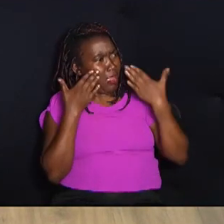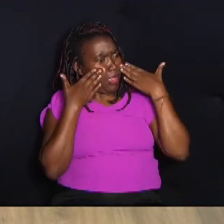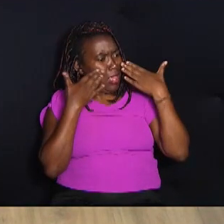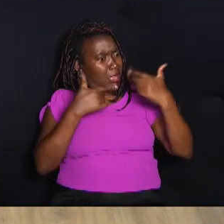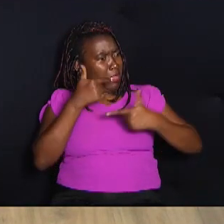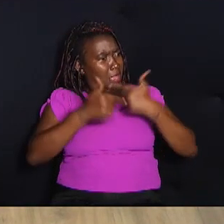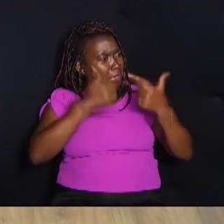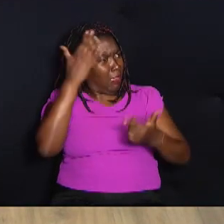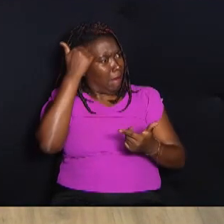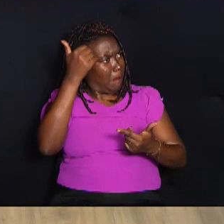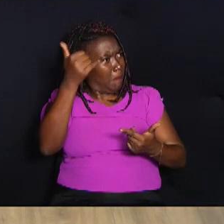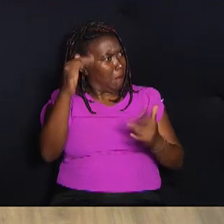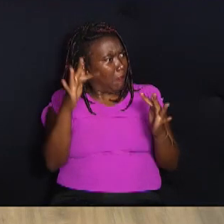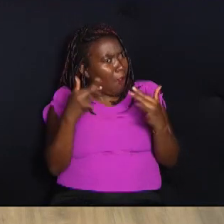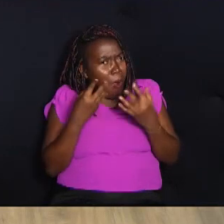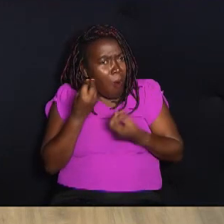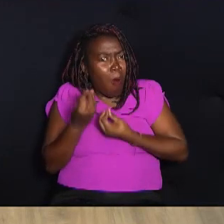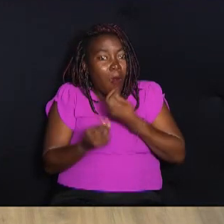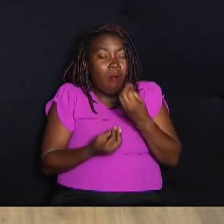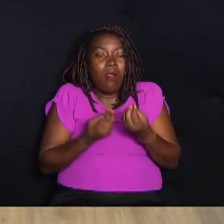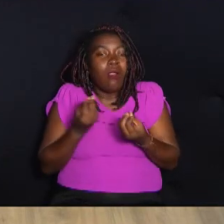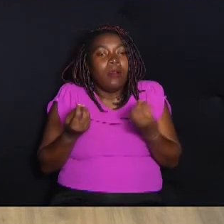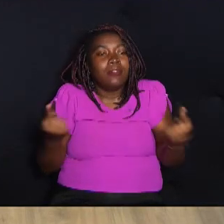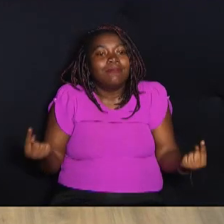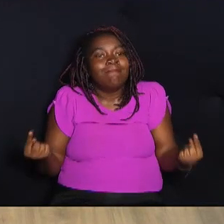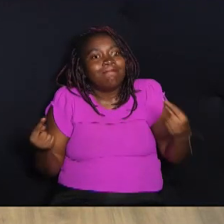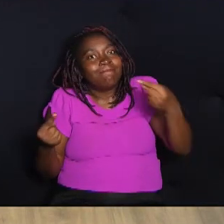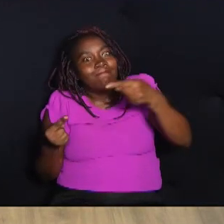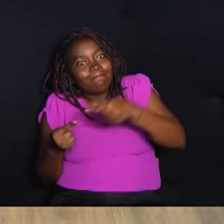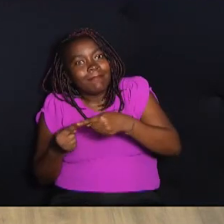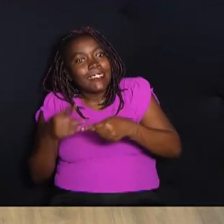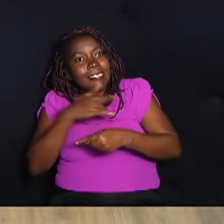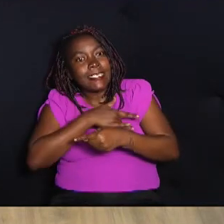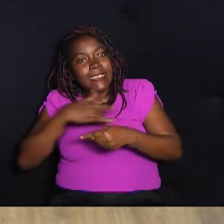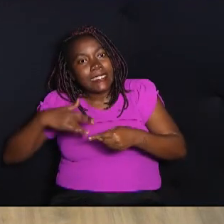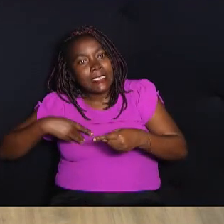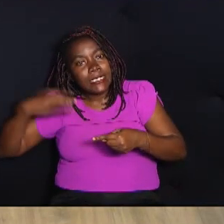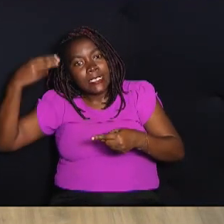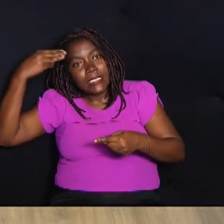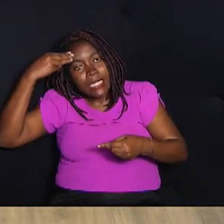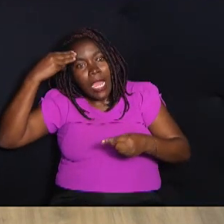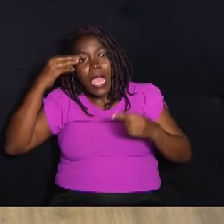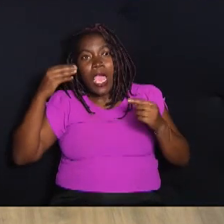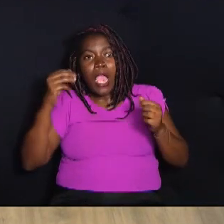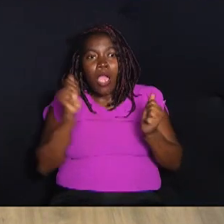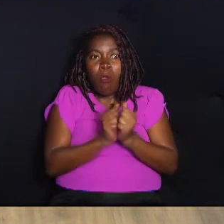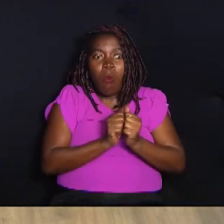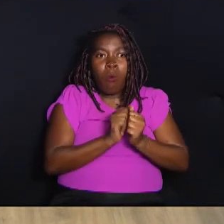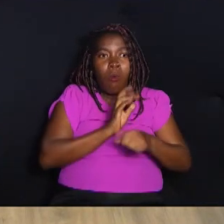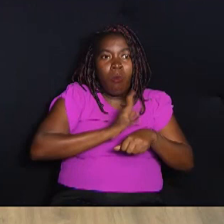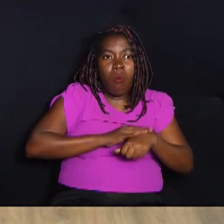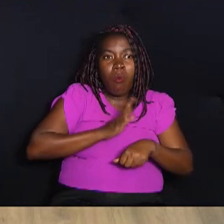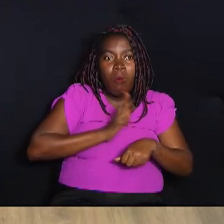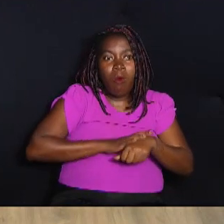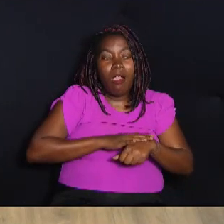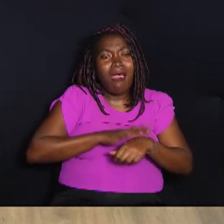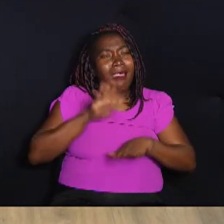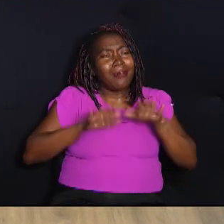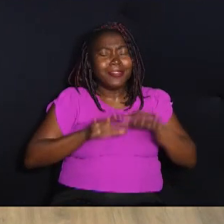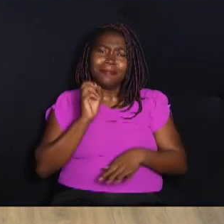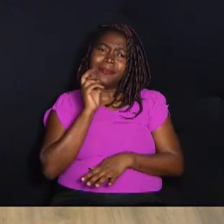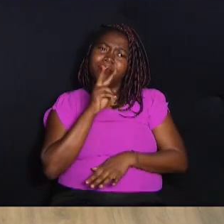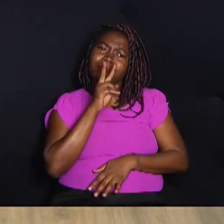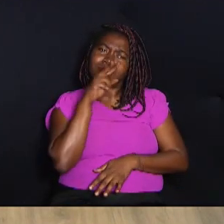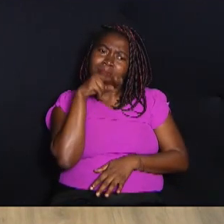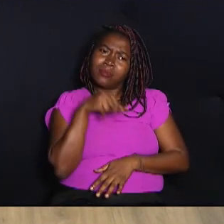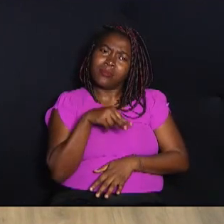país, como que ela tem isso? Qual que é a relação de saúde mental com essas doenças e que muitas vezes a gente olha a pessoa